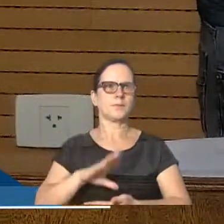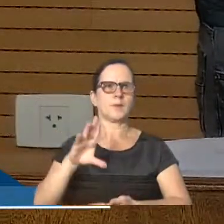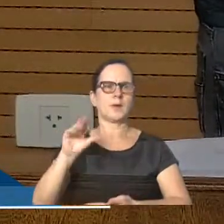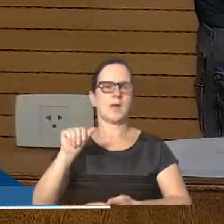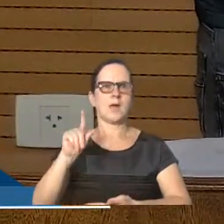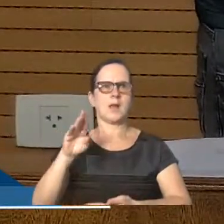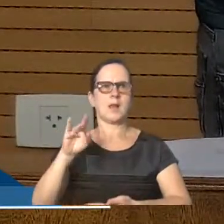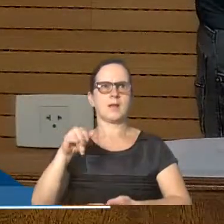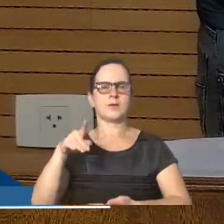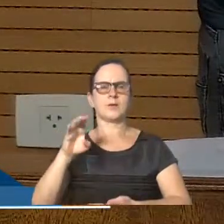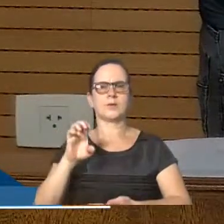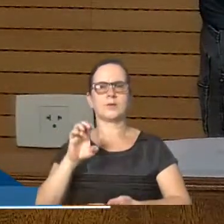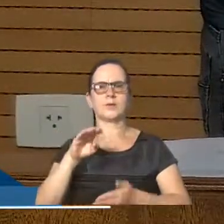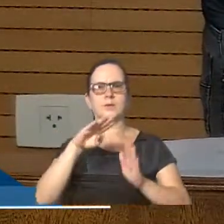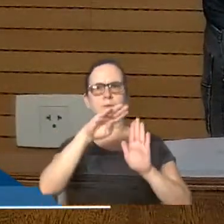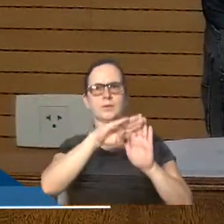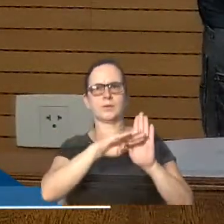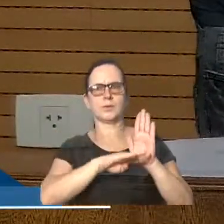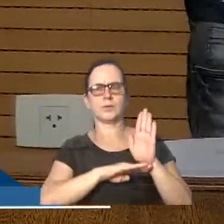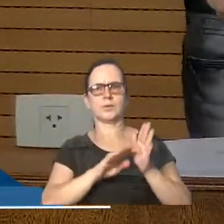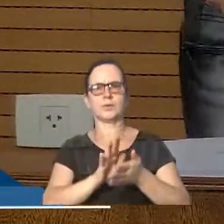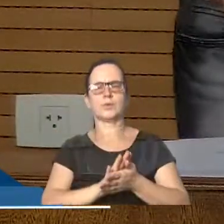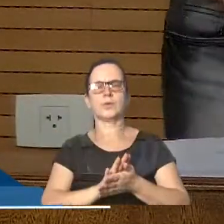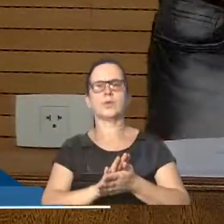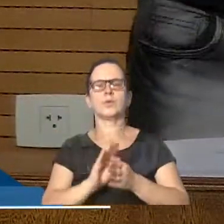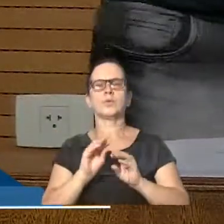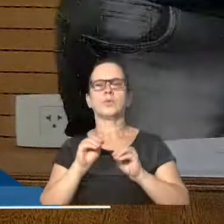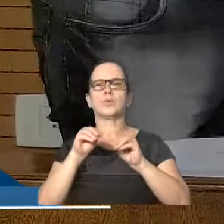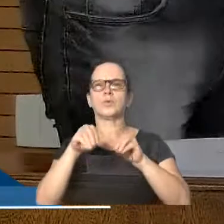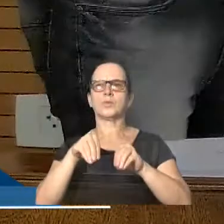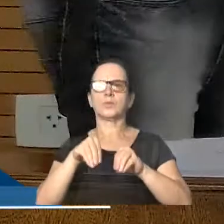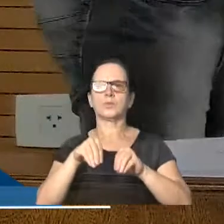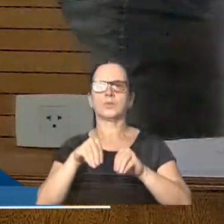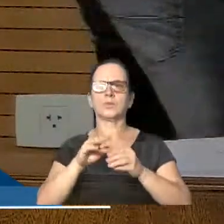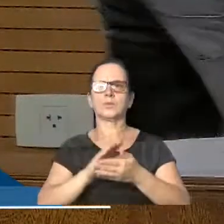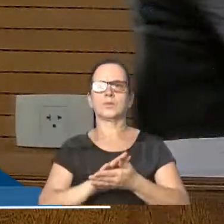Alexandre Donizete de Oliveira, manutenção ou instalação de novos